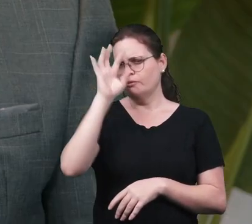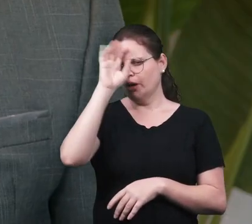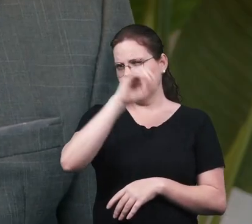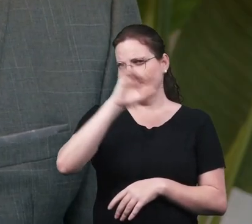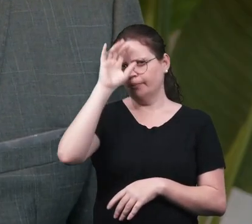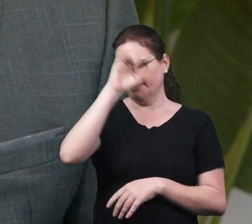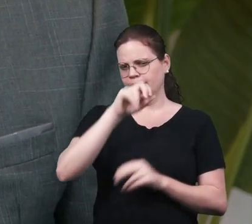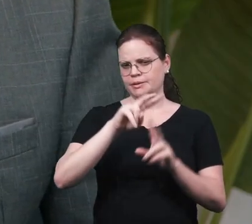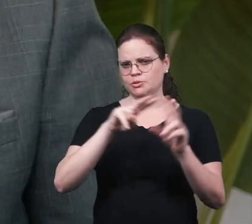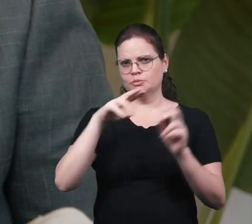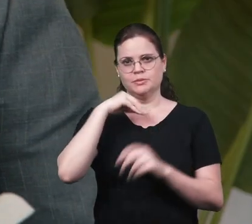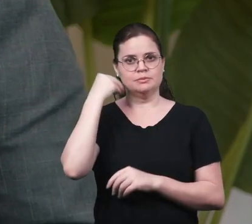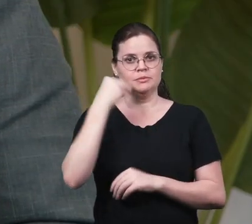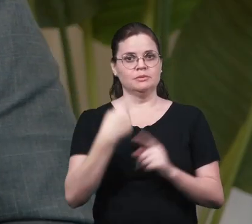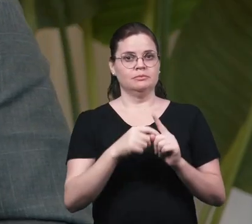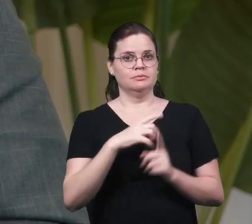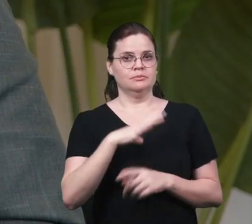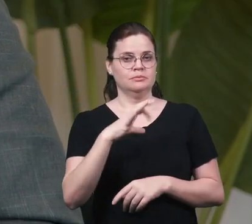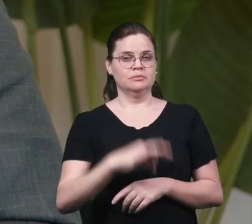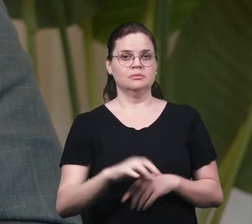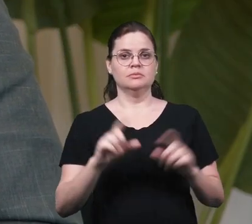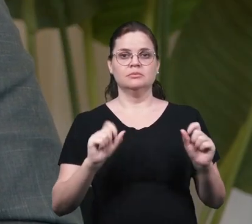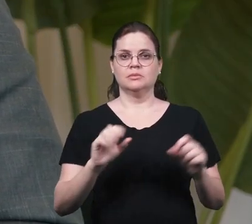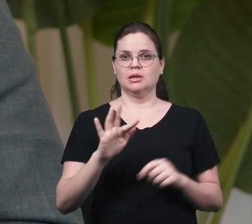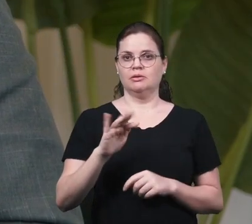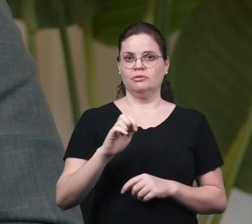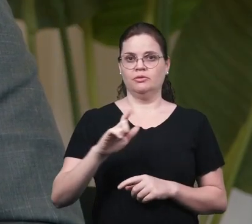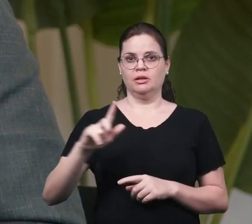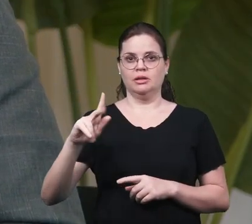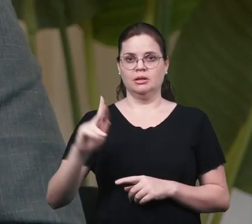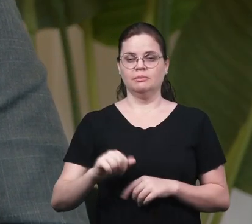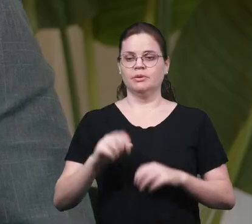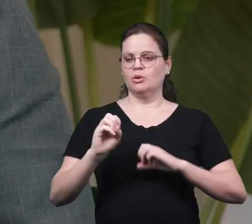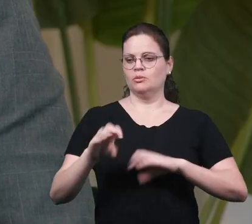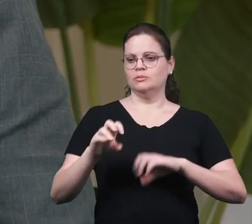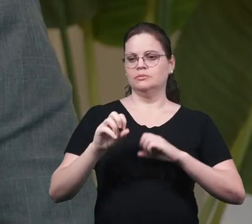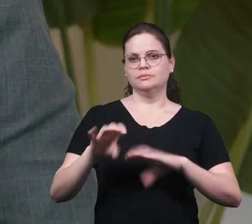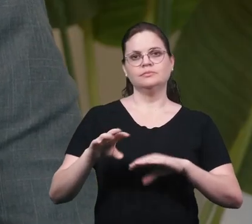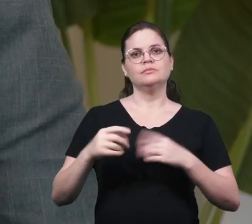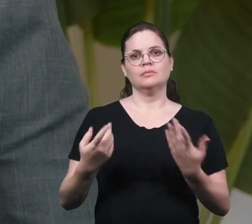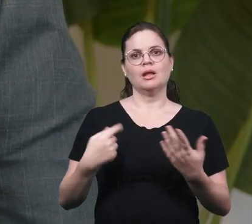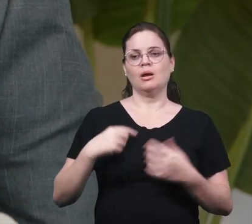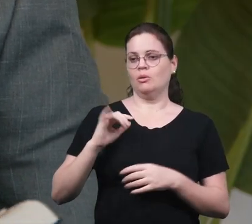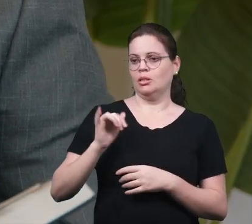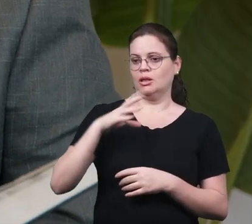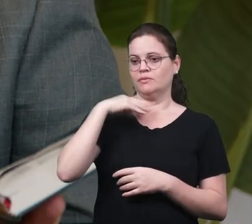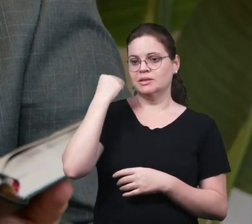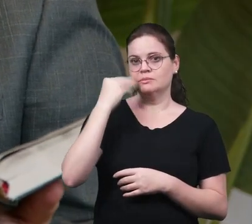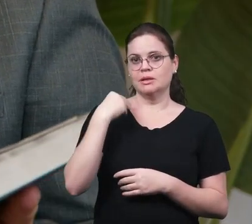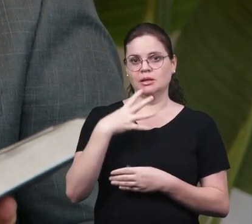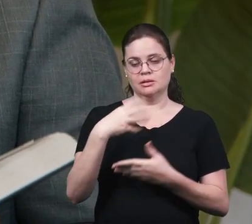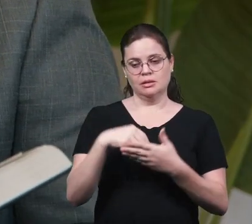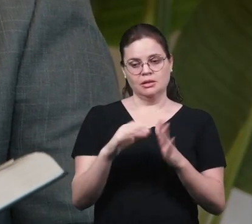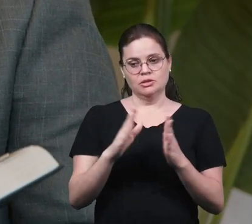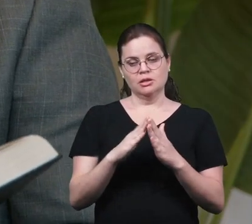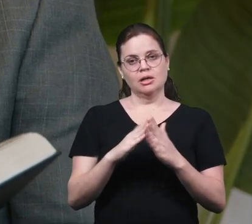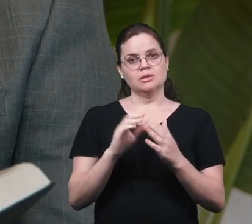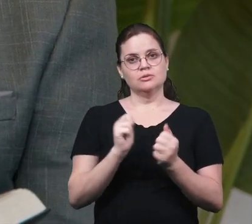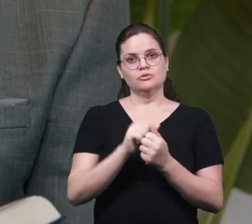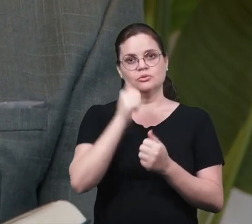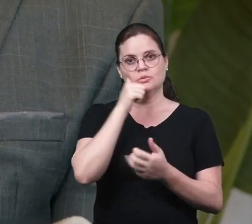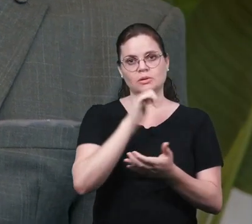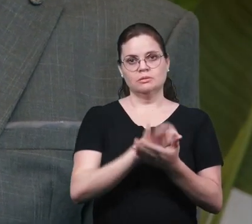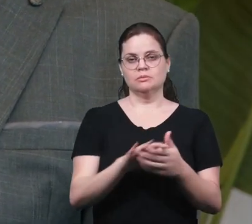porque certamente Filipe contava experiências em casa para a esposa, para as filhas, e aquilo tudo foi sendo